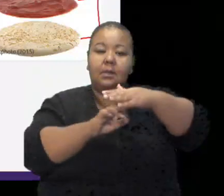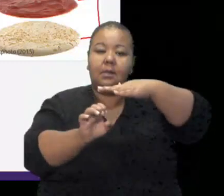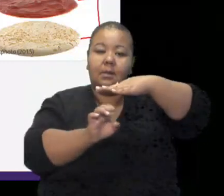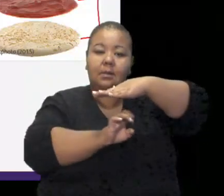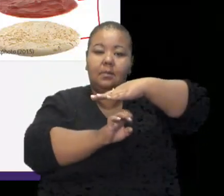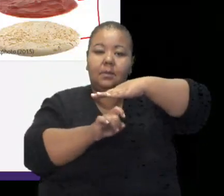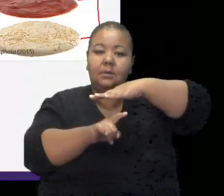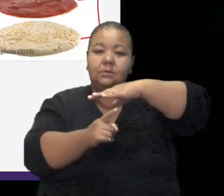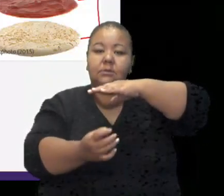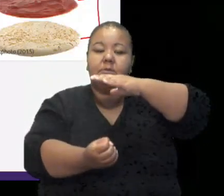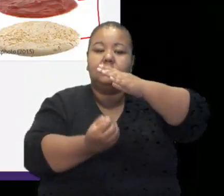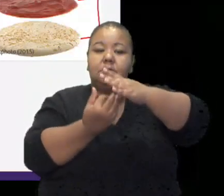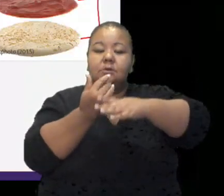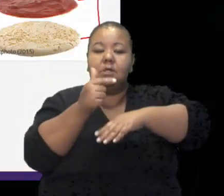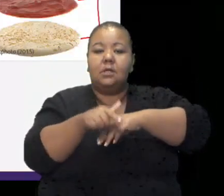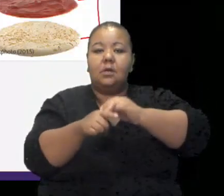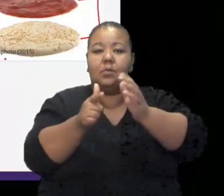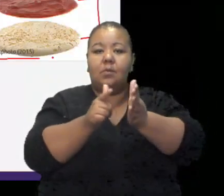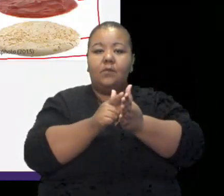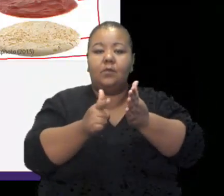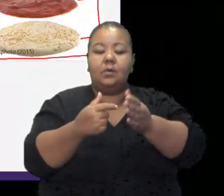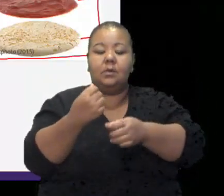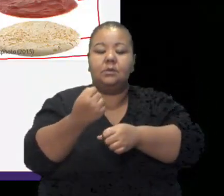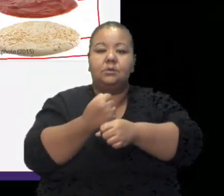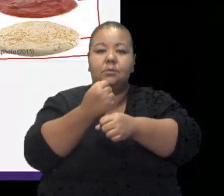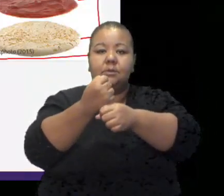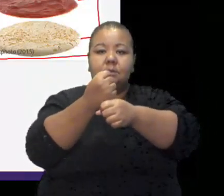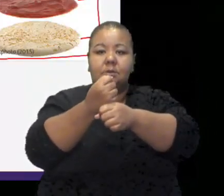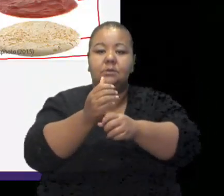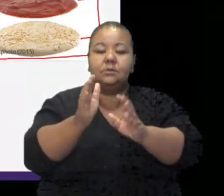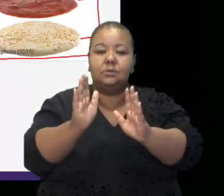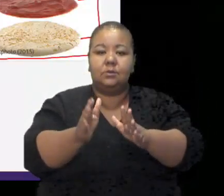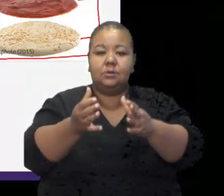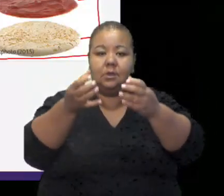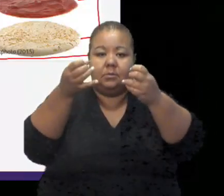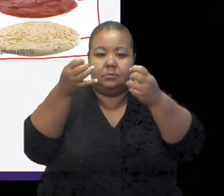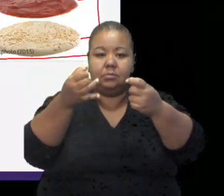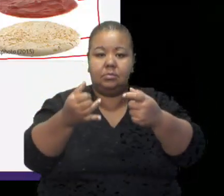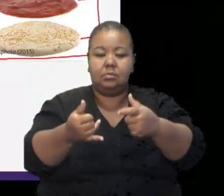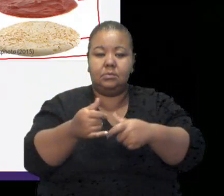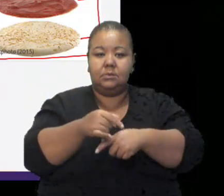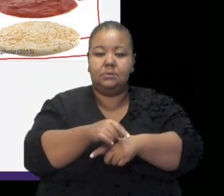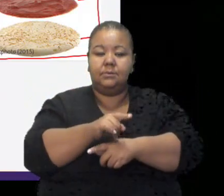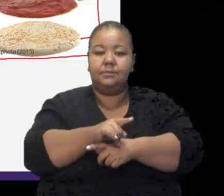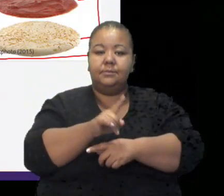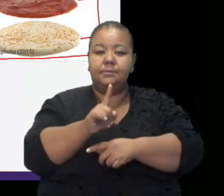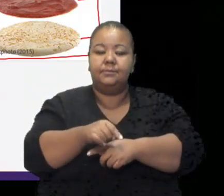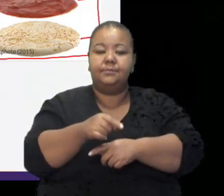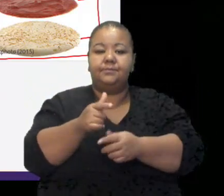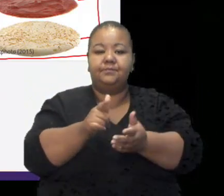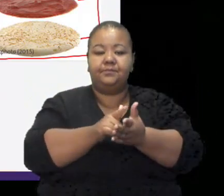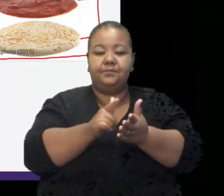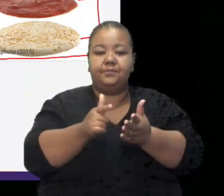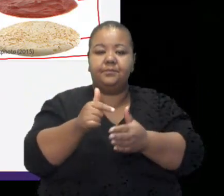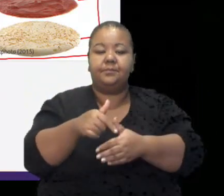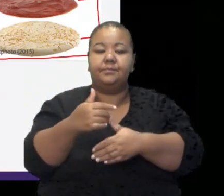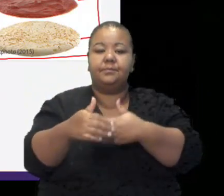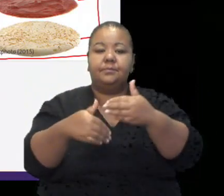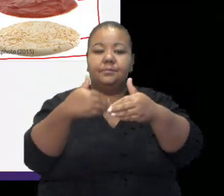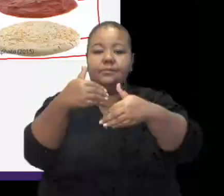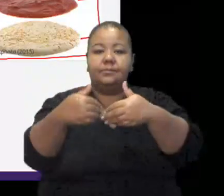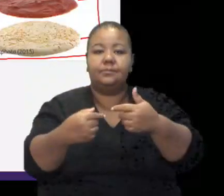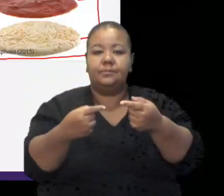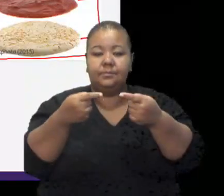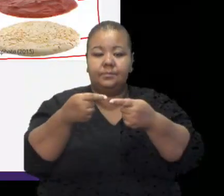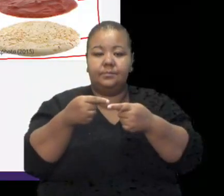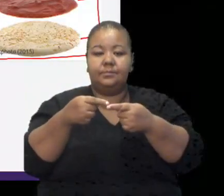gerar uma folha de processo, né, que eu já expliquei aqui. Geralmente, essa folha de processo fica